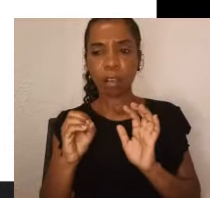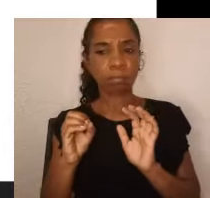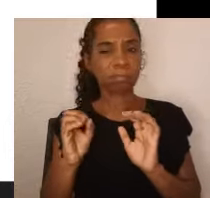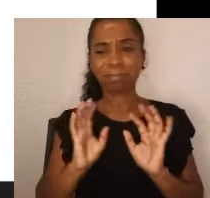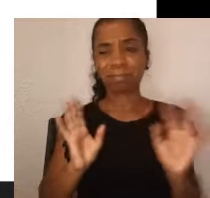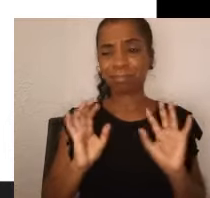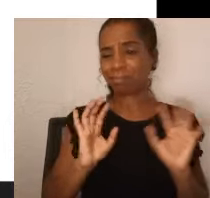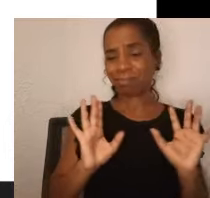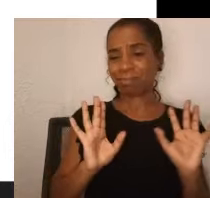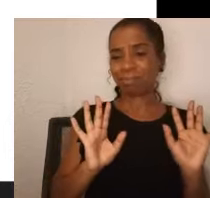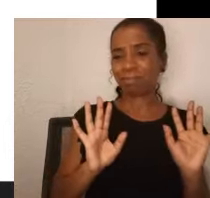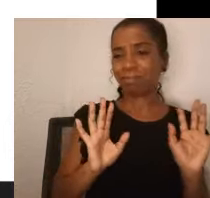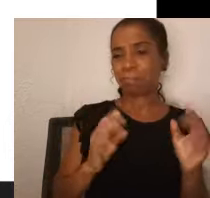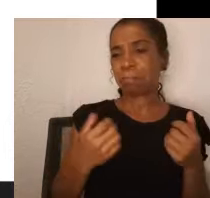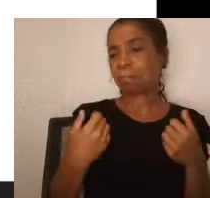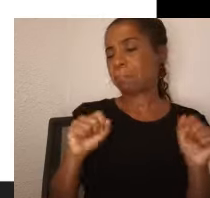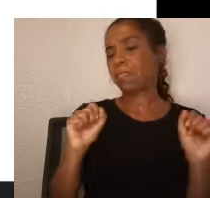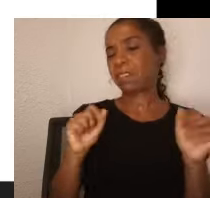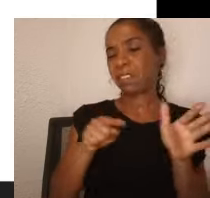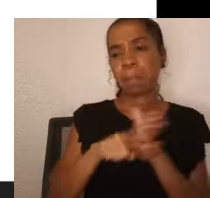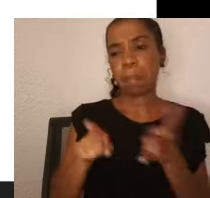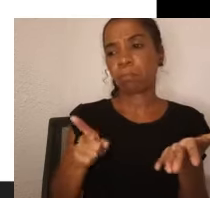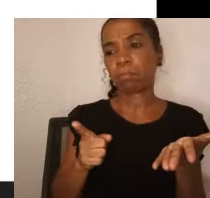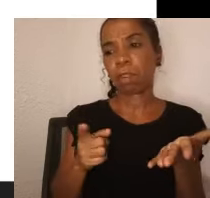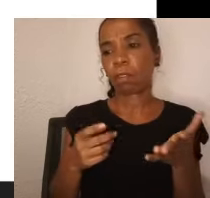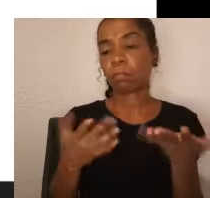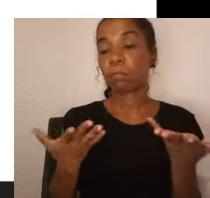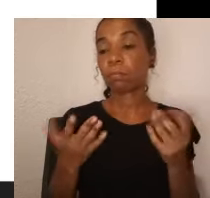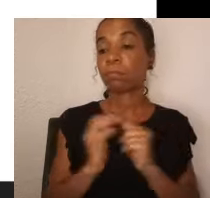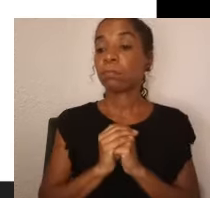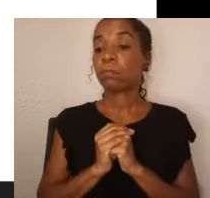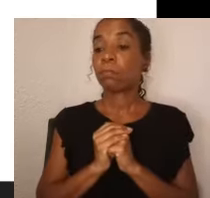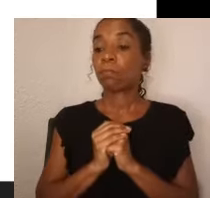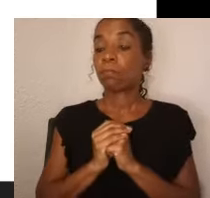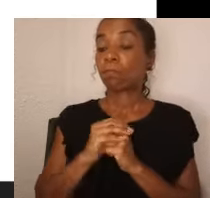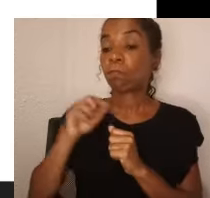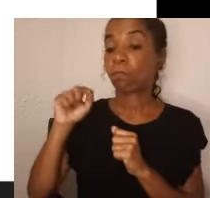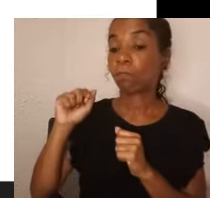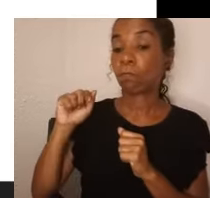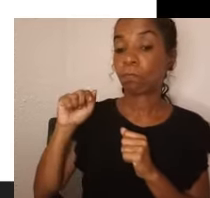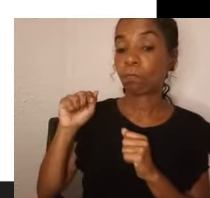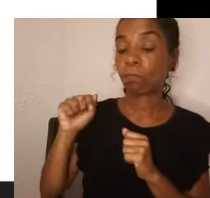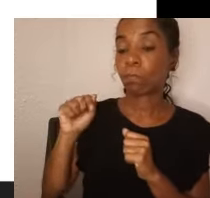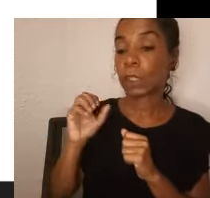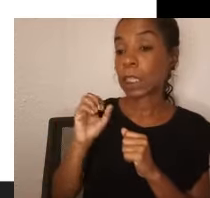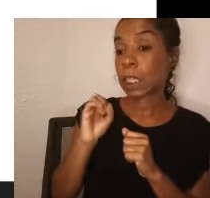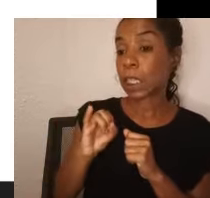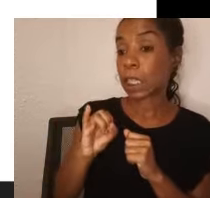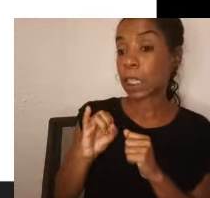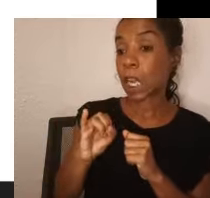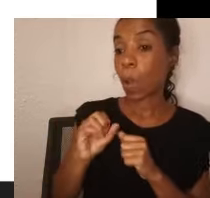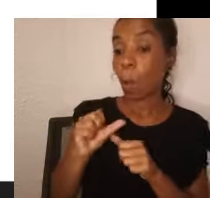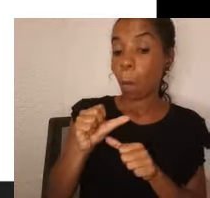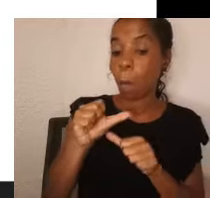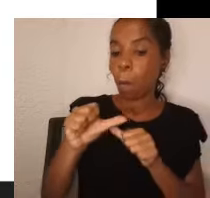domínio, né? Agora, se eu chegar aqui e fizer uma